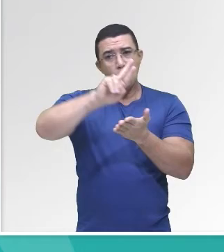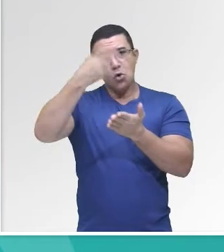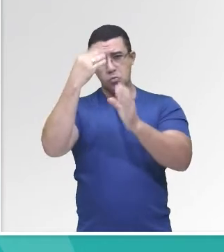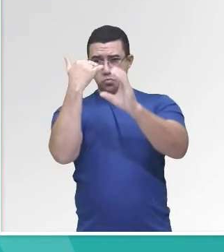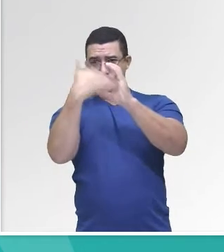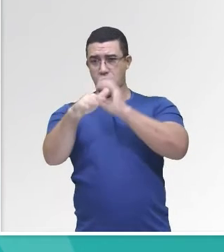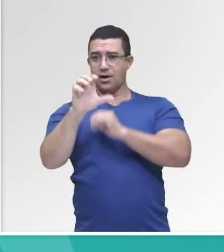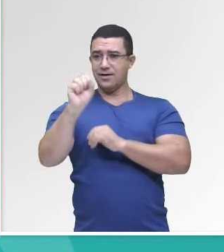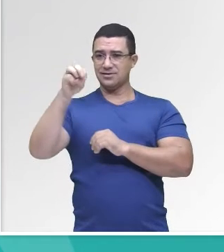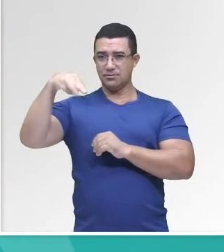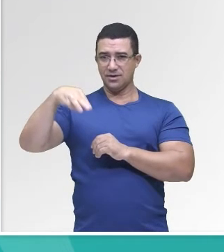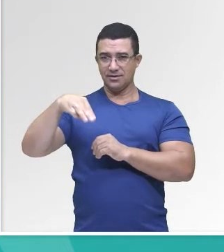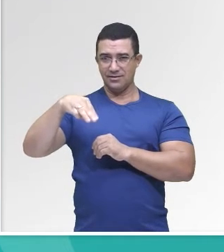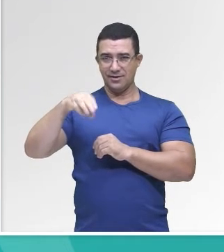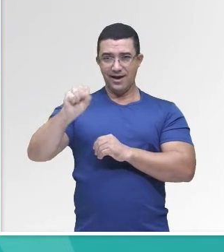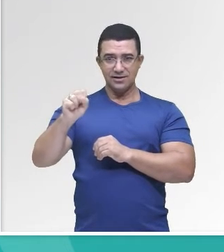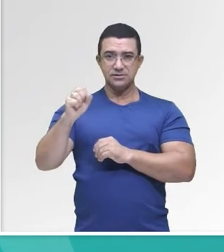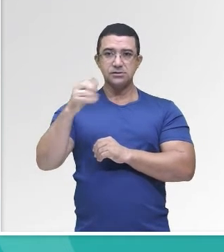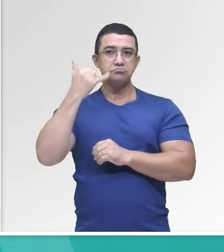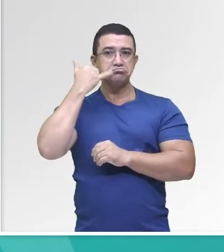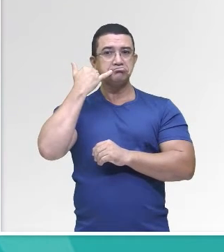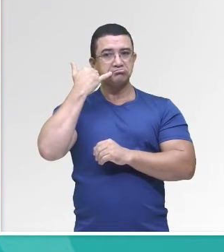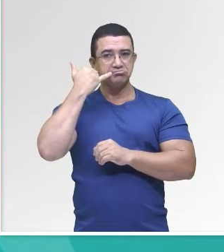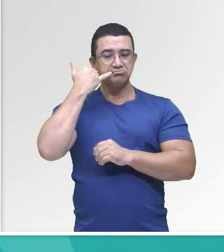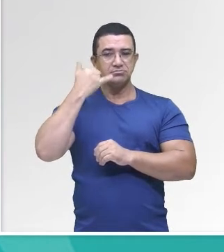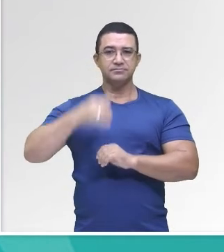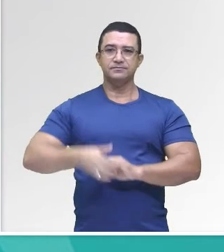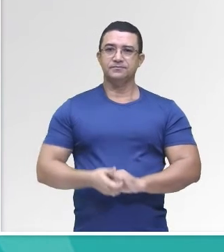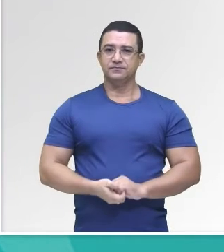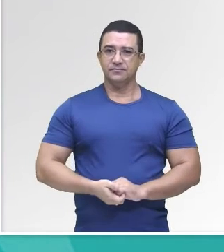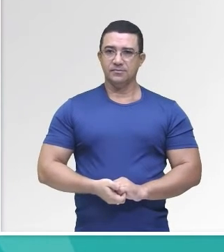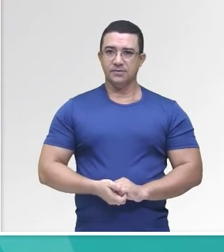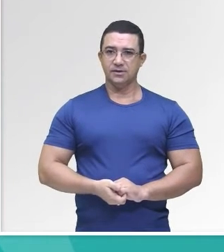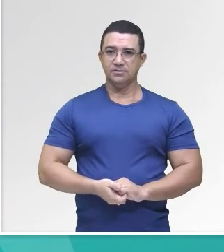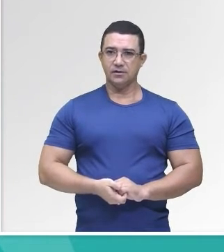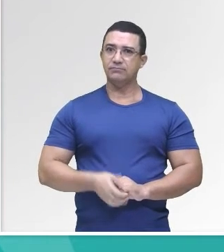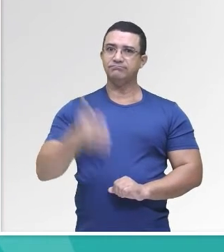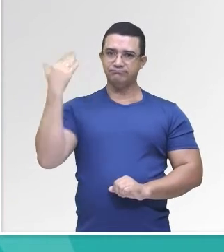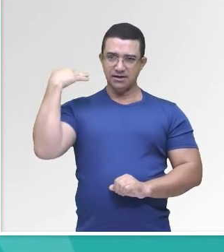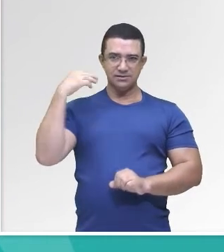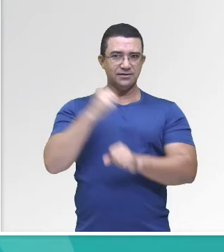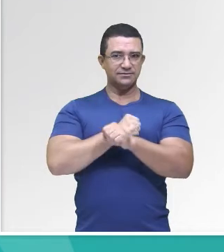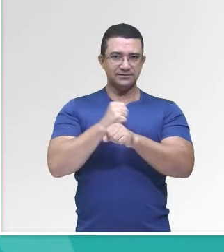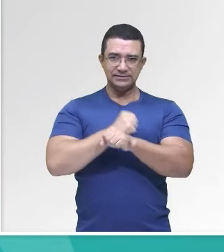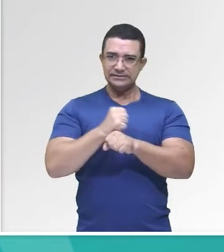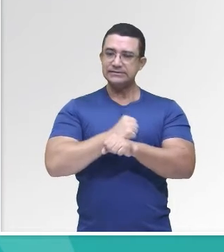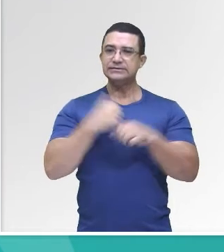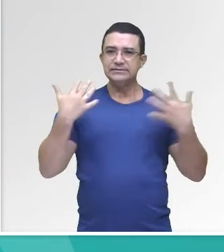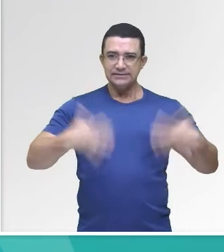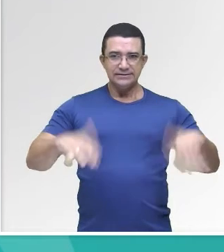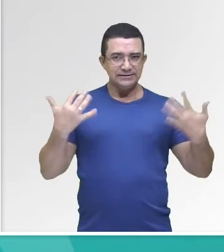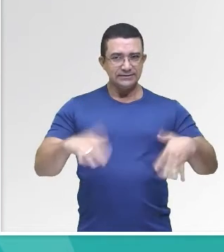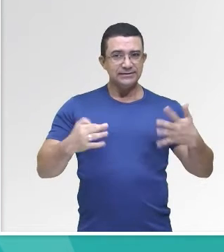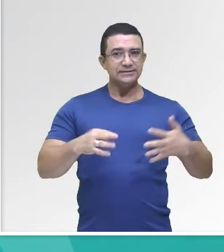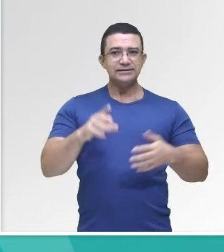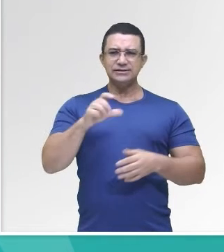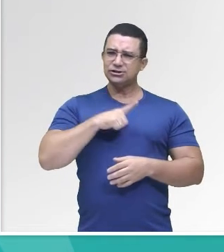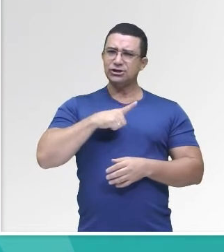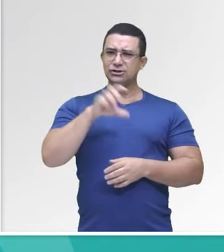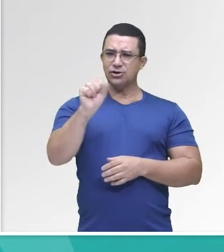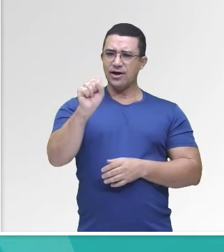por SMS, né? Que na época, quando teve a febre mesmo, ainda existia só o